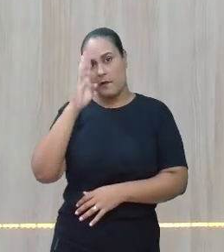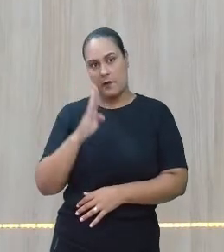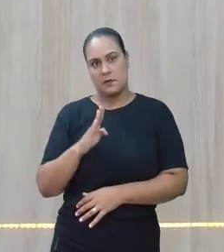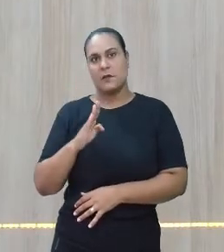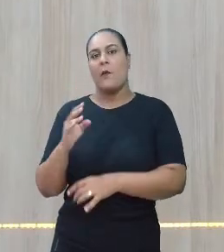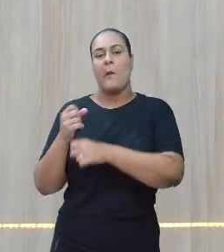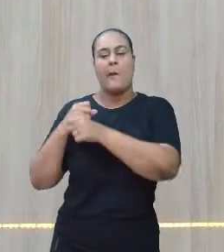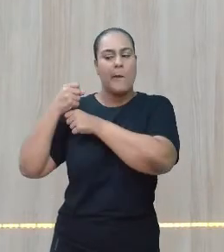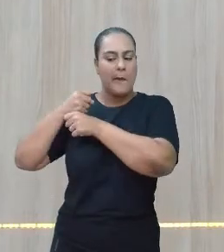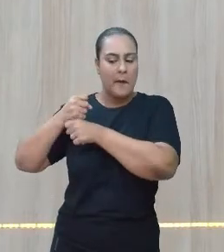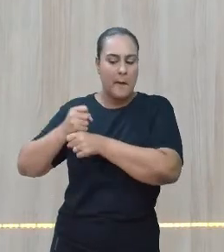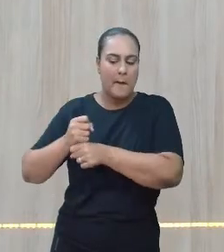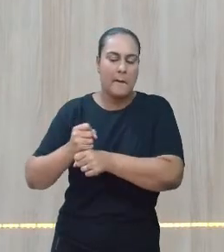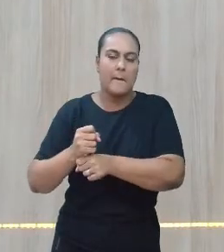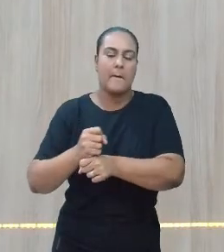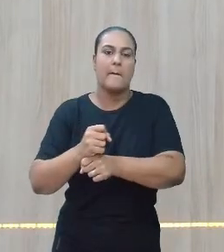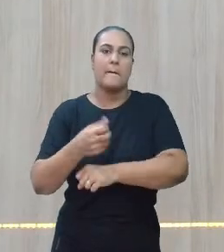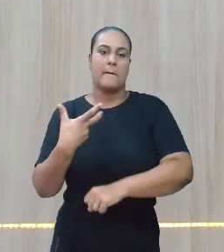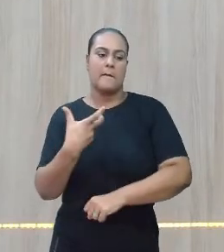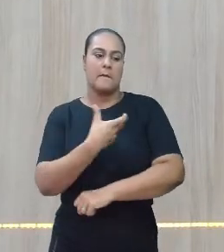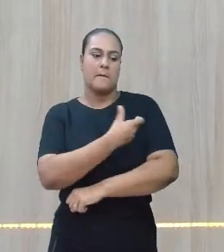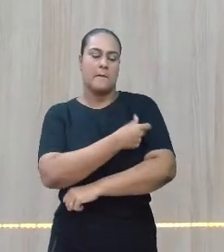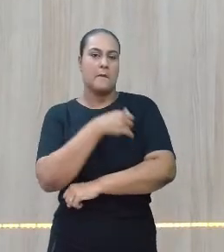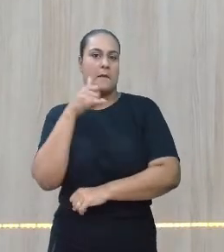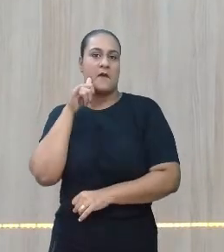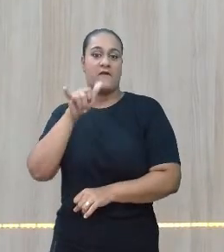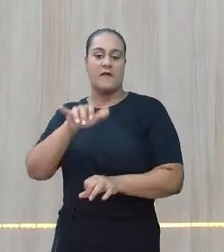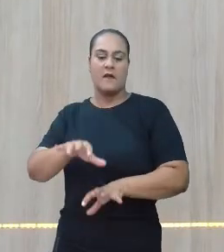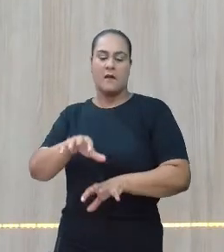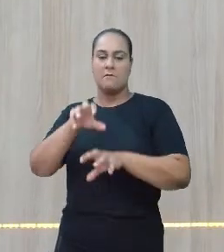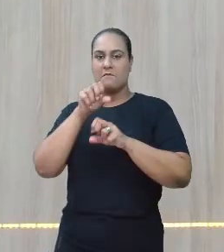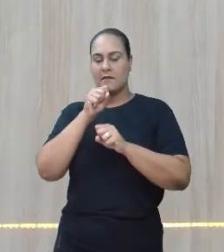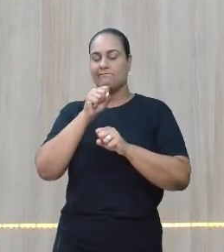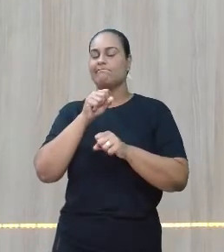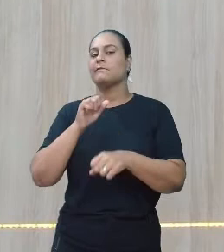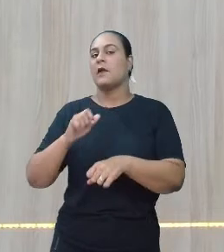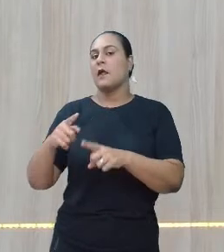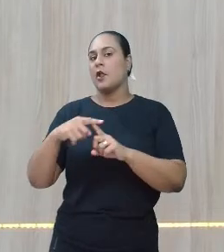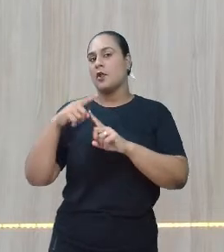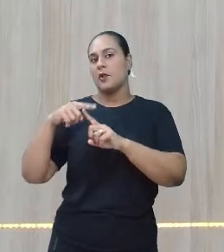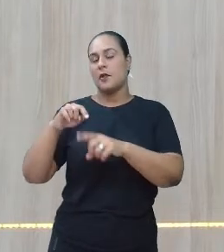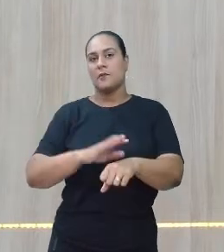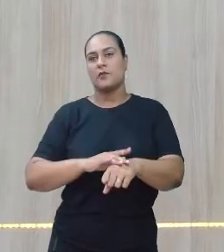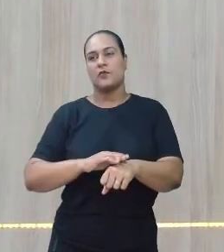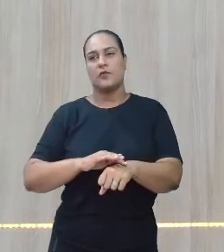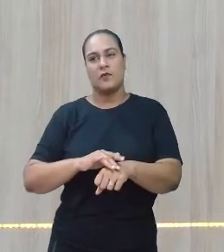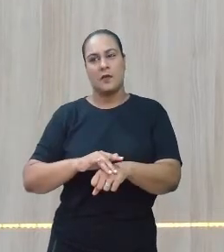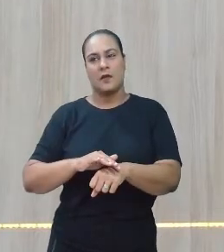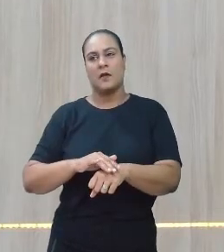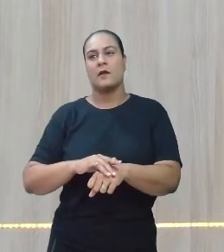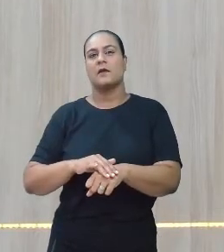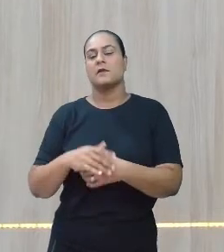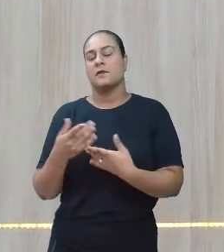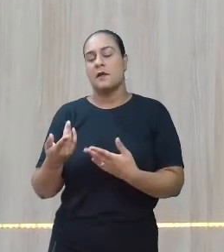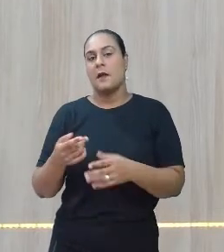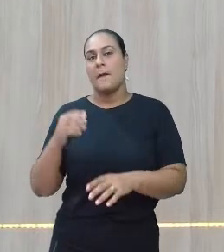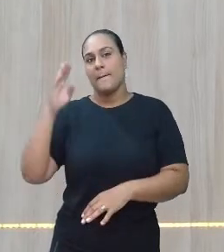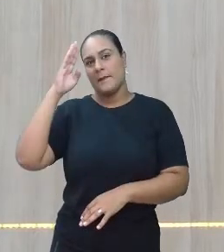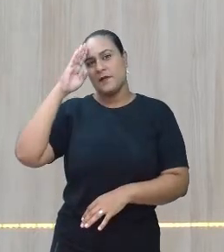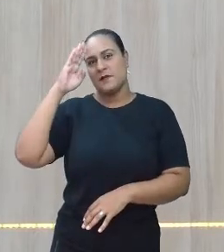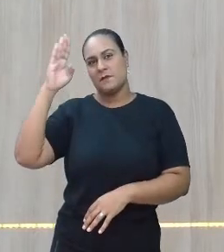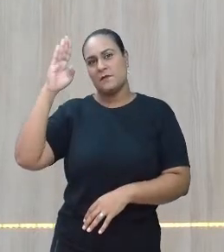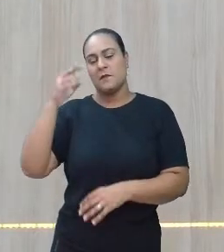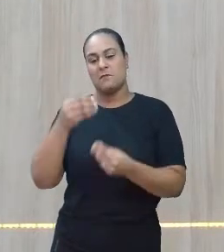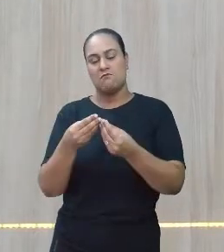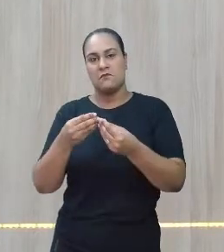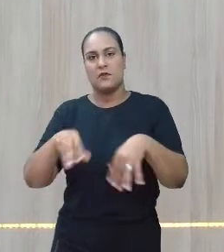a questão aí da vacina antipólio, e esse tipo de doença acomete os membros, né, principalmente os membros inferiores, e aqui